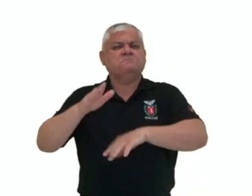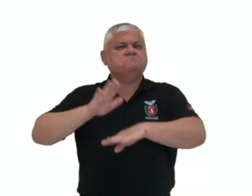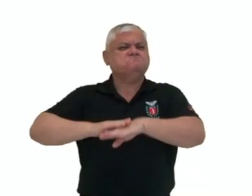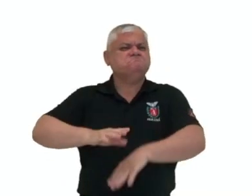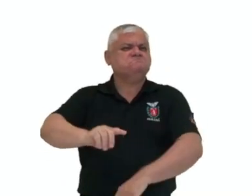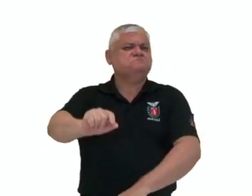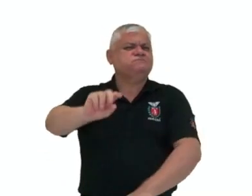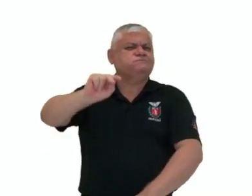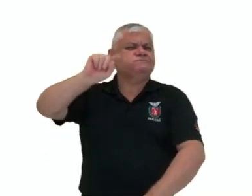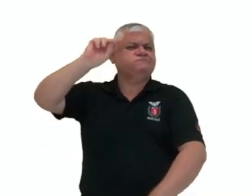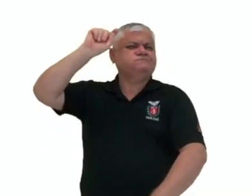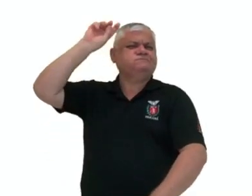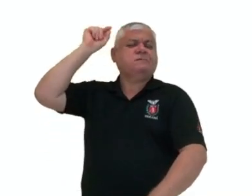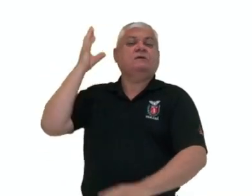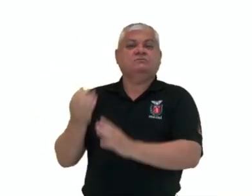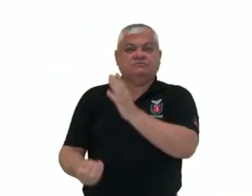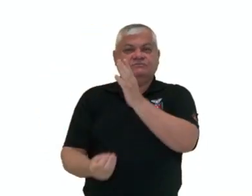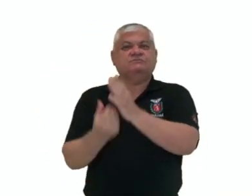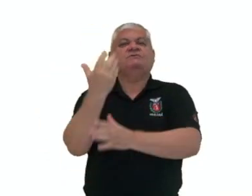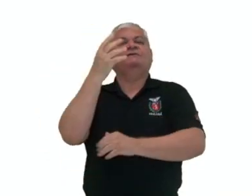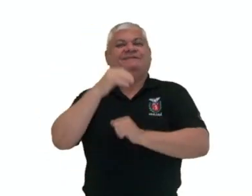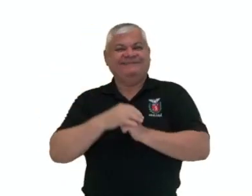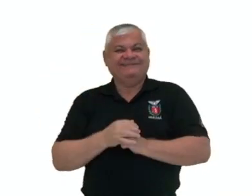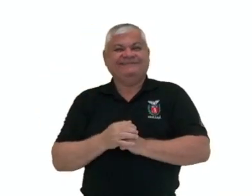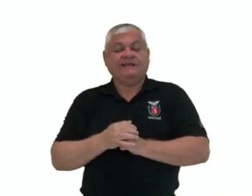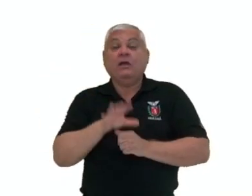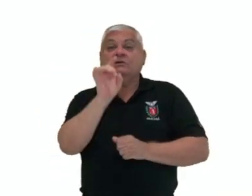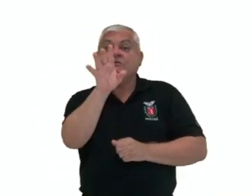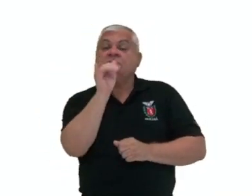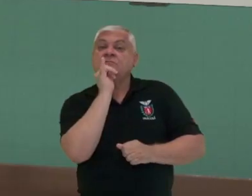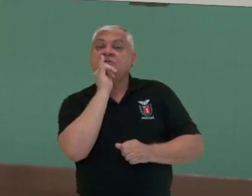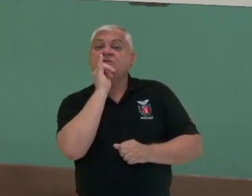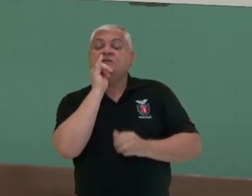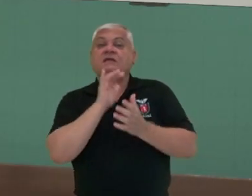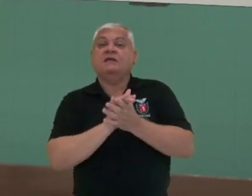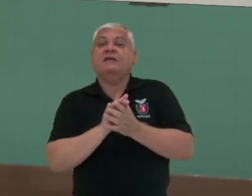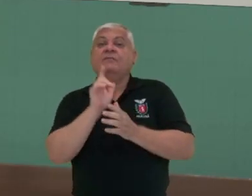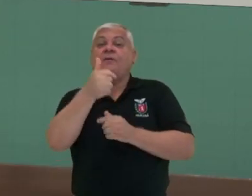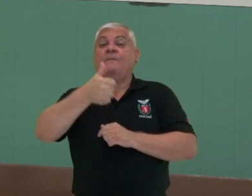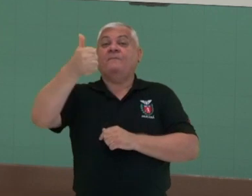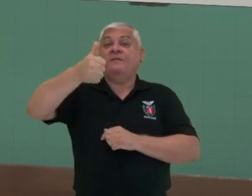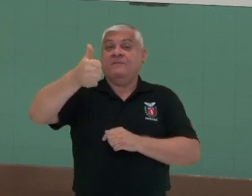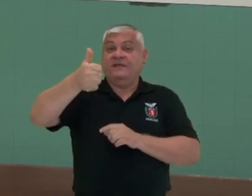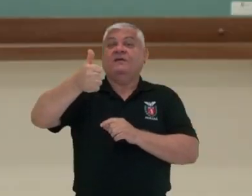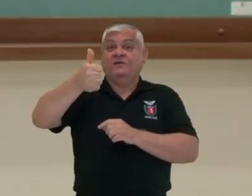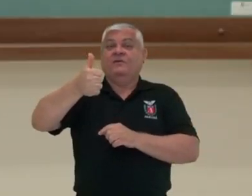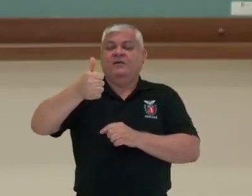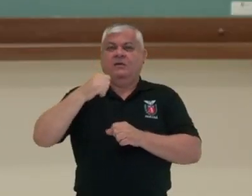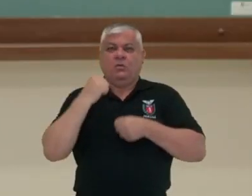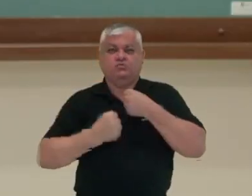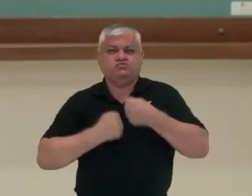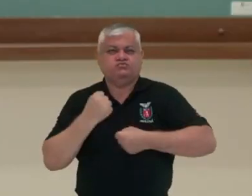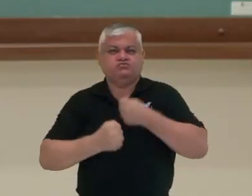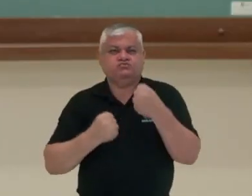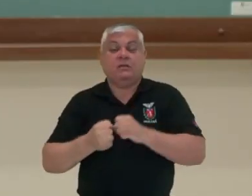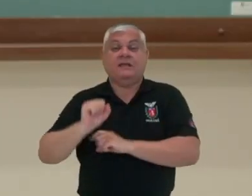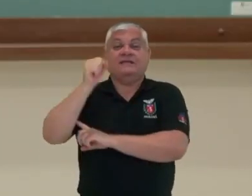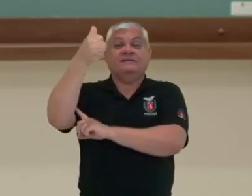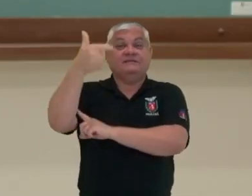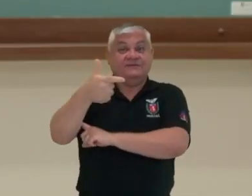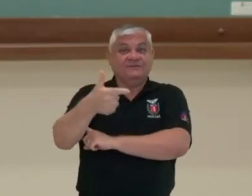mais antiga modalidade, estando apenas atrás do atletismo. Por que será que a luta